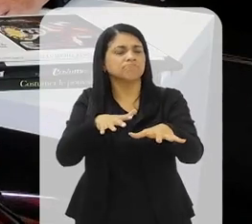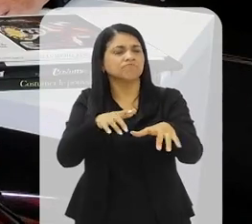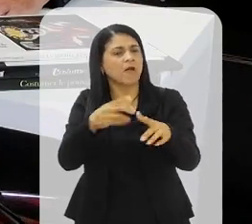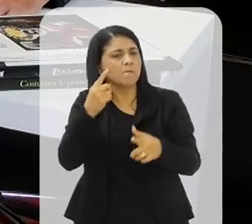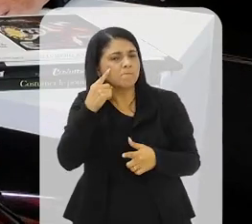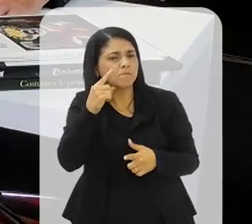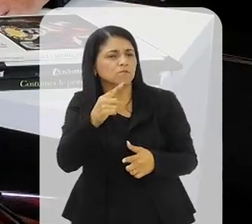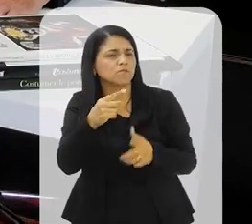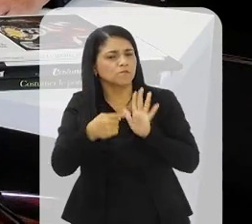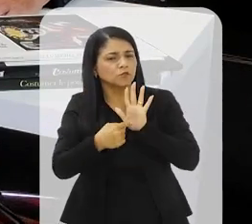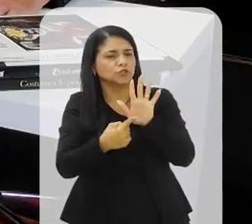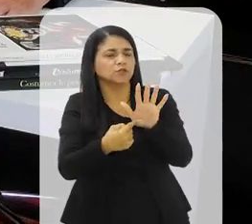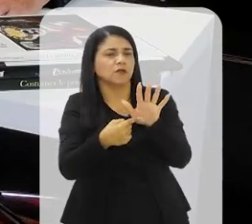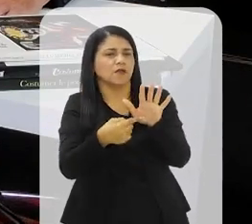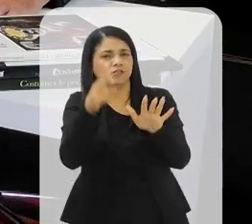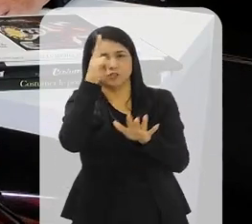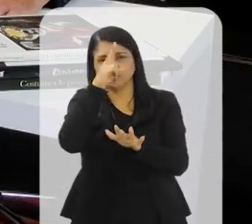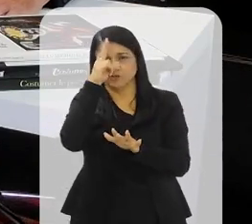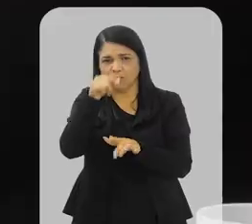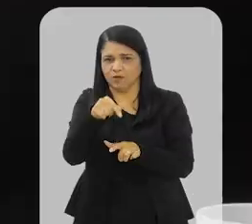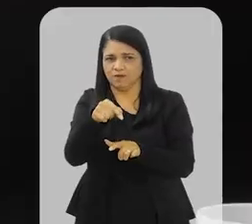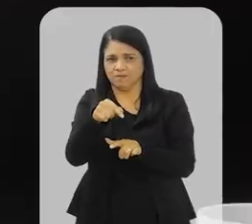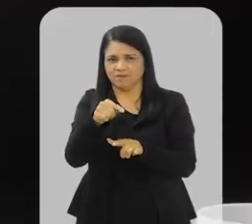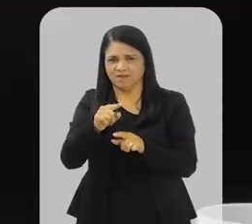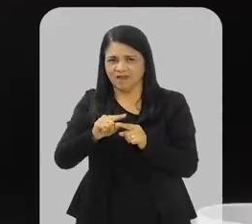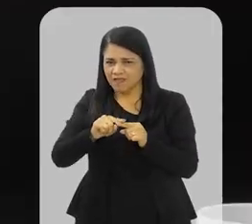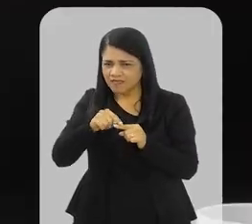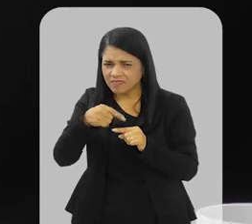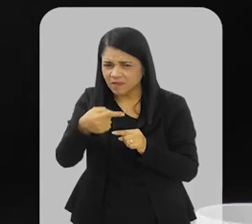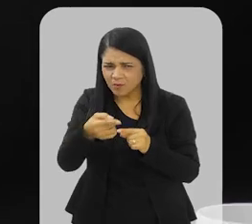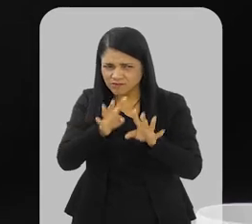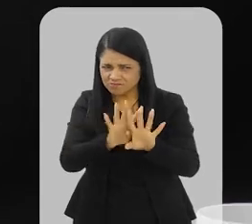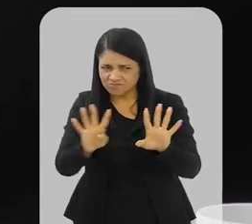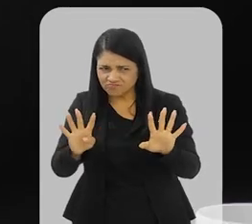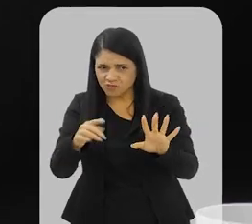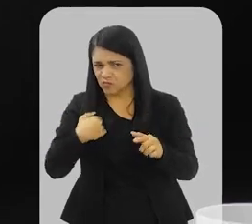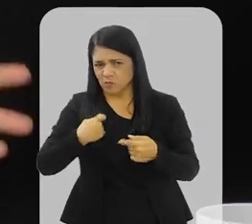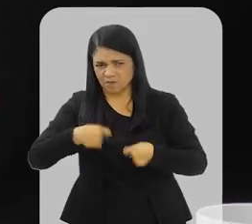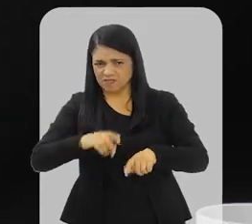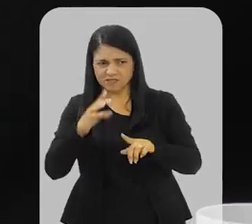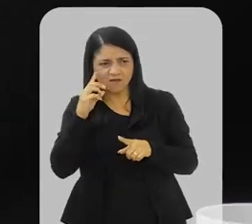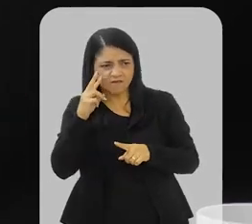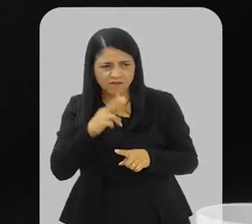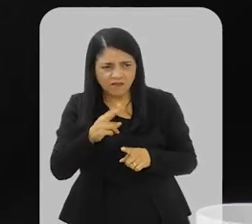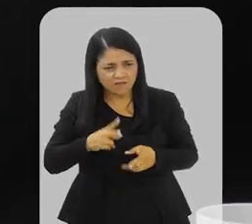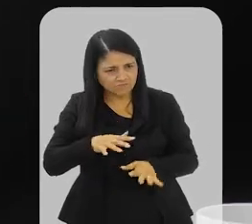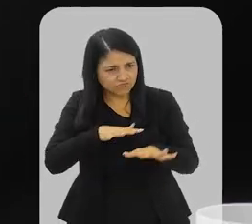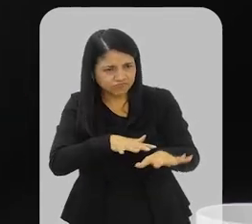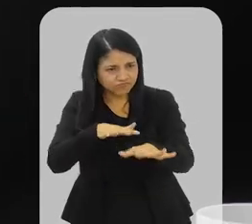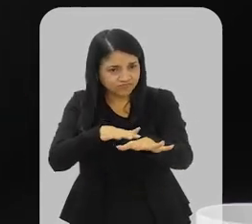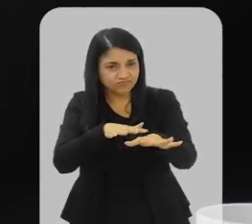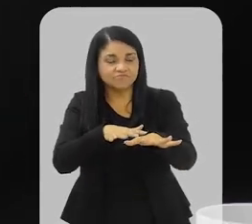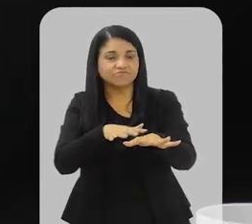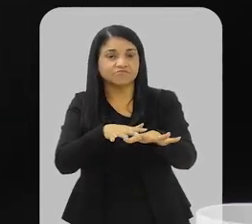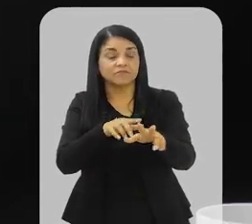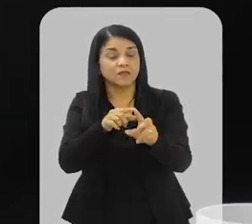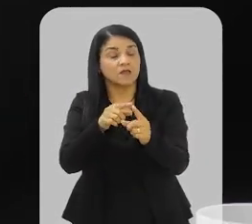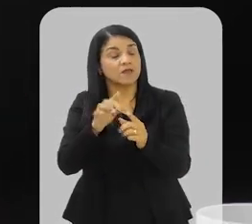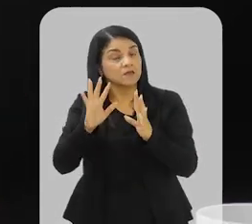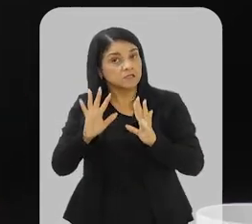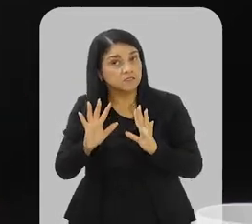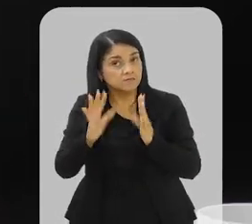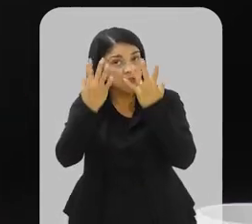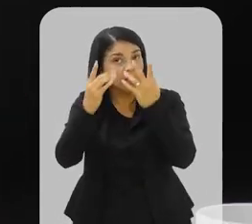um um excelente espetáculo E aí você fala caramba eu quero ver o que que essa escola vai me apresentar não é mais aquele não depois disso não preciso mais ver a escola